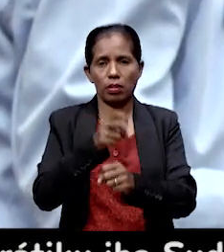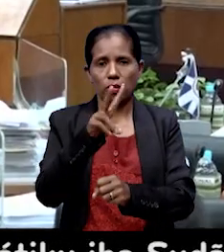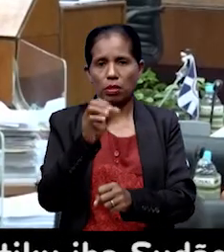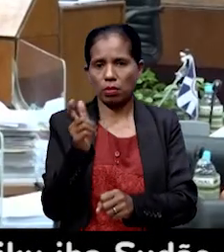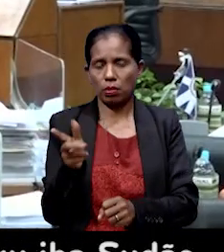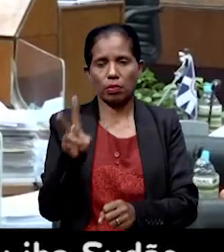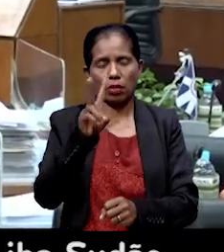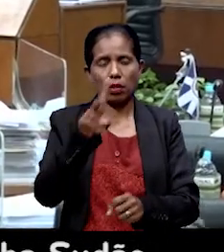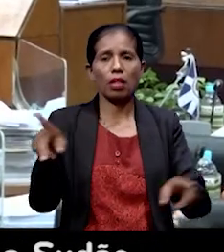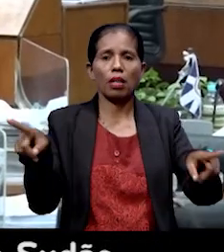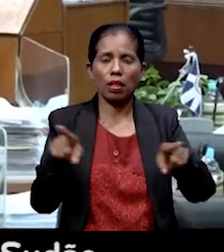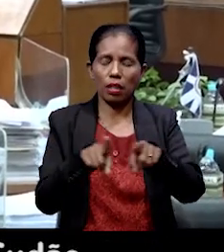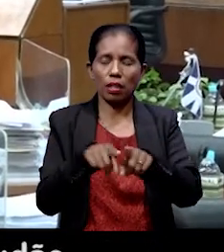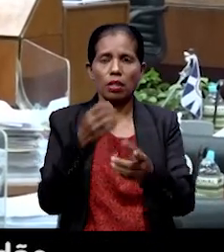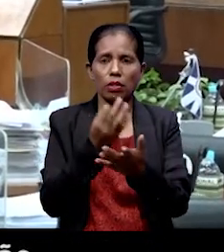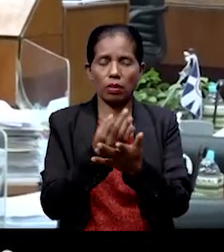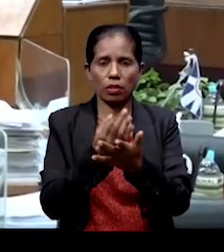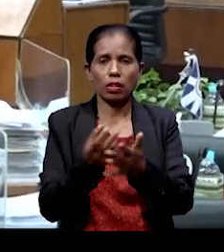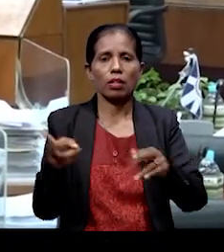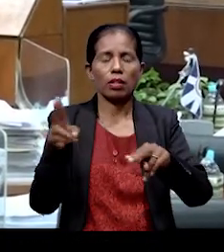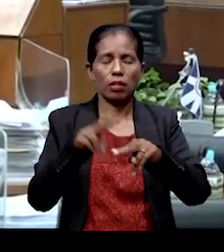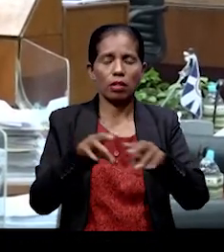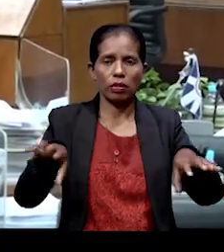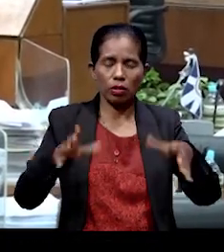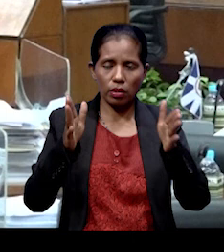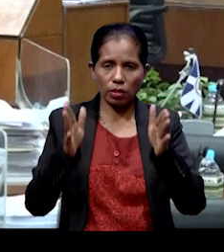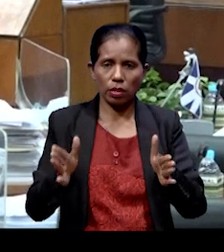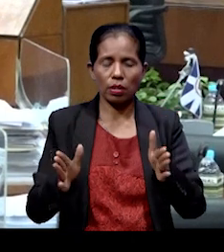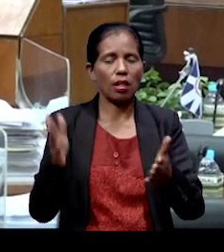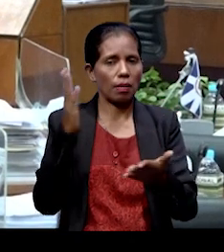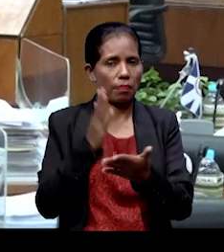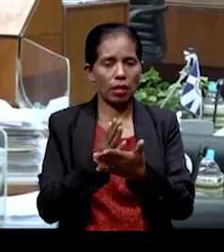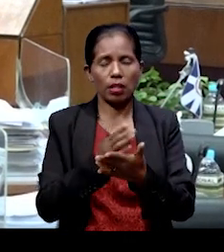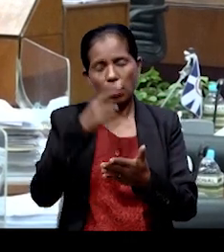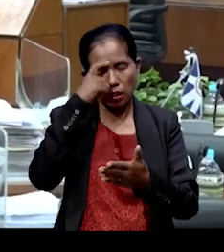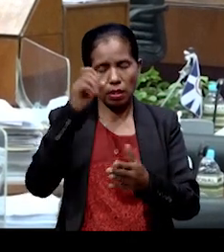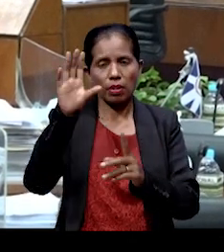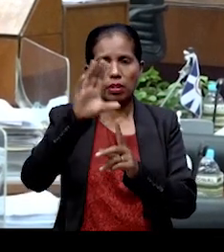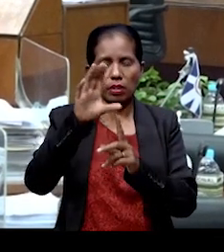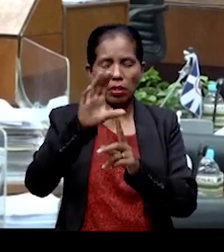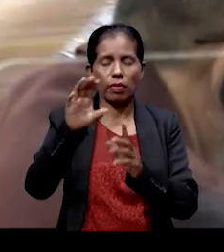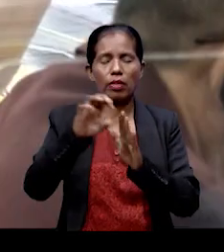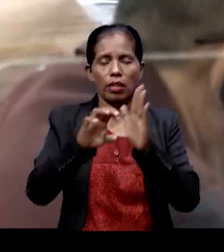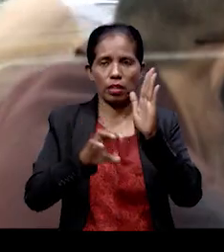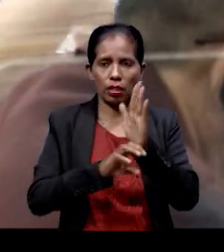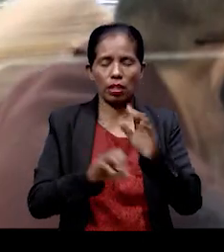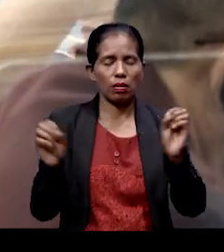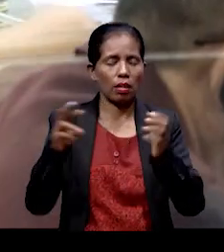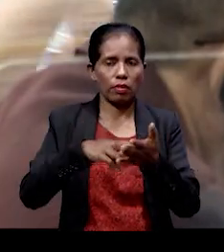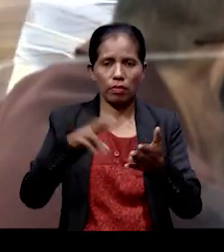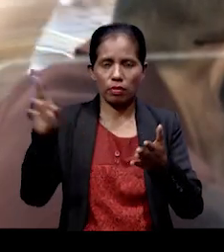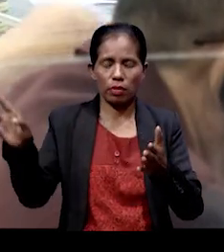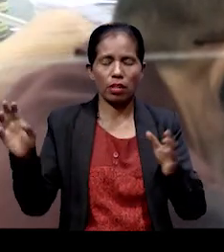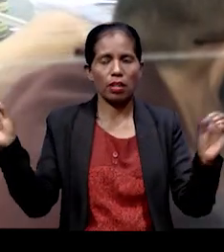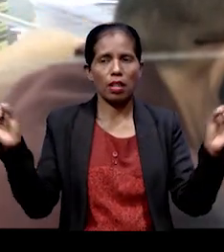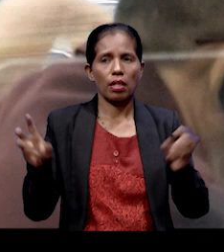rua, hanesan subsídio alimentação ba funcionário público cancela, tamba chefe estado veta decreto governo nebe nudar mata